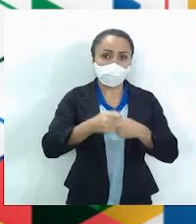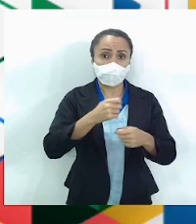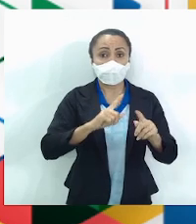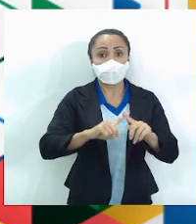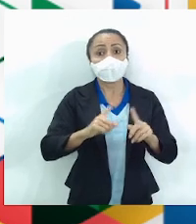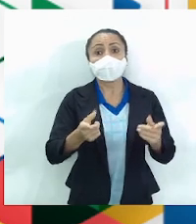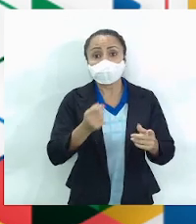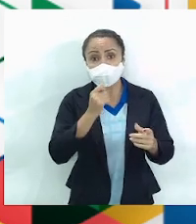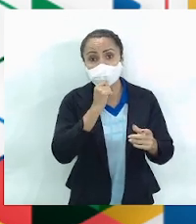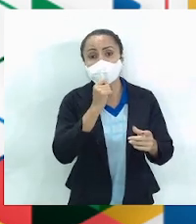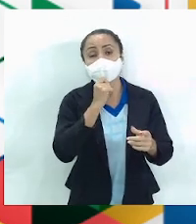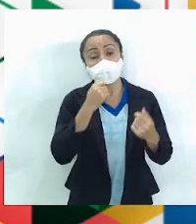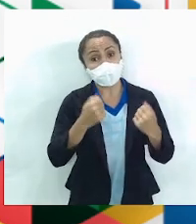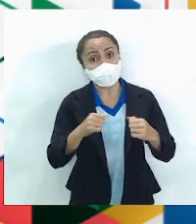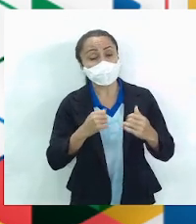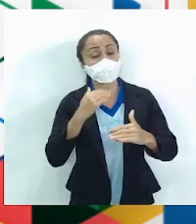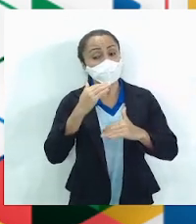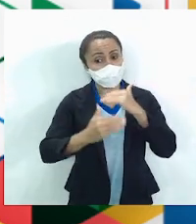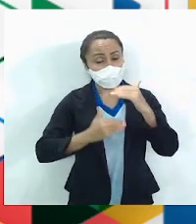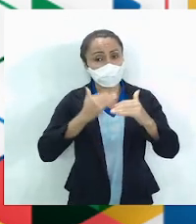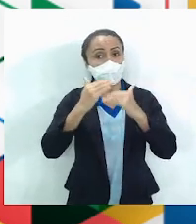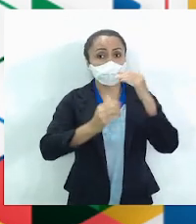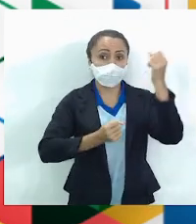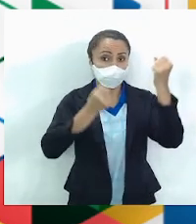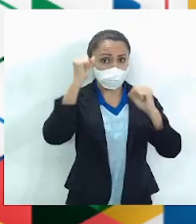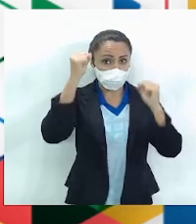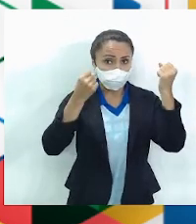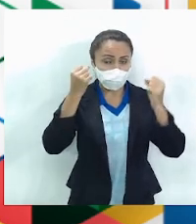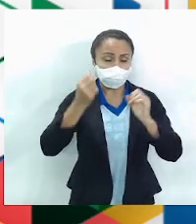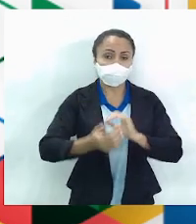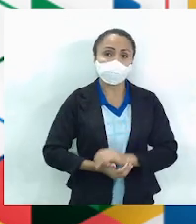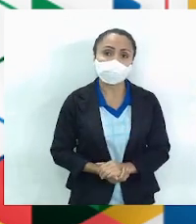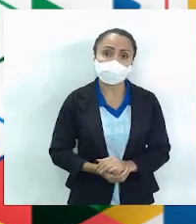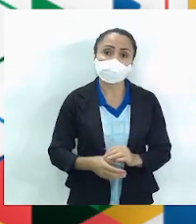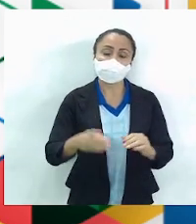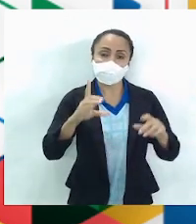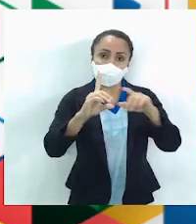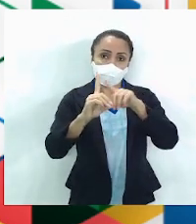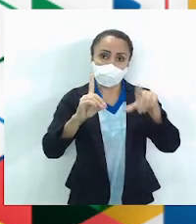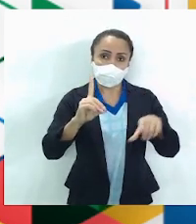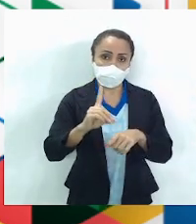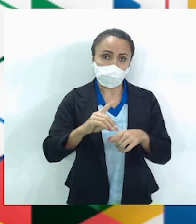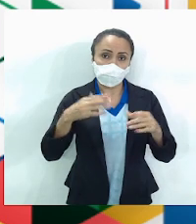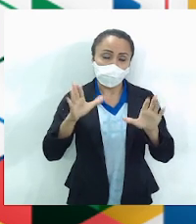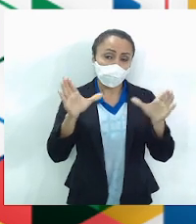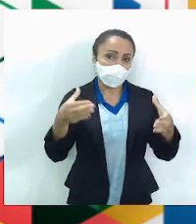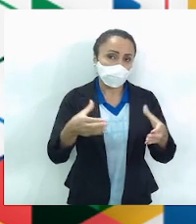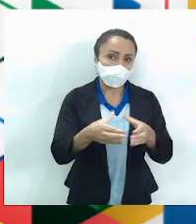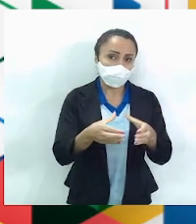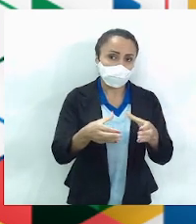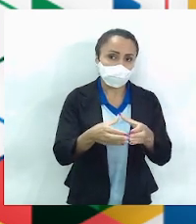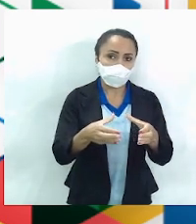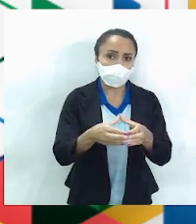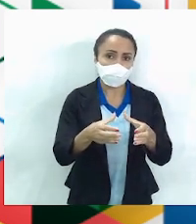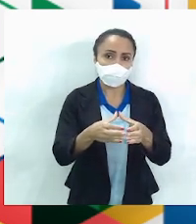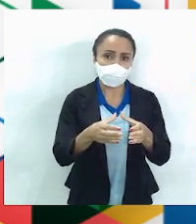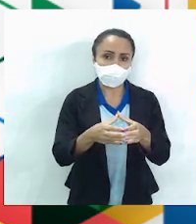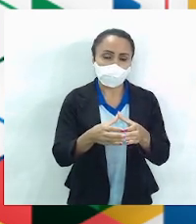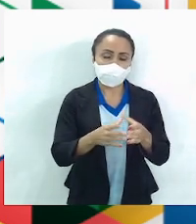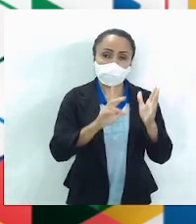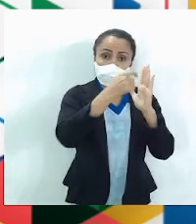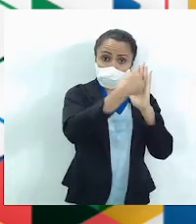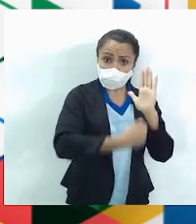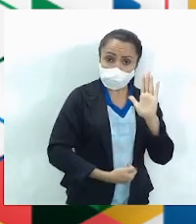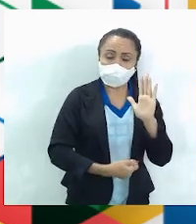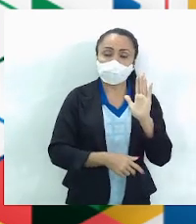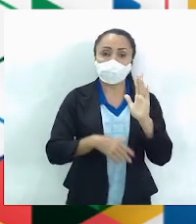ainda precisam desenvolver os seus níveis de industrialização. D. O agrupamento formalmente registrado de nações